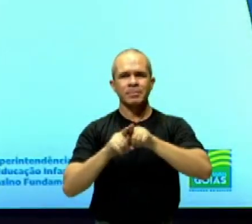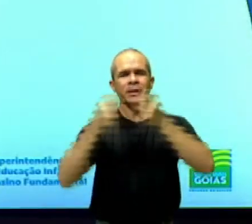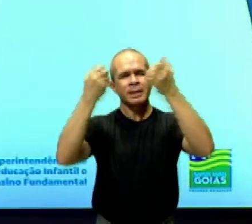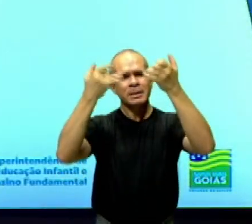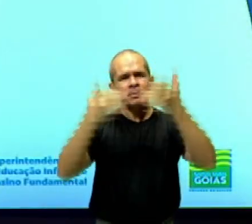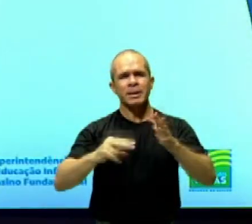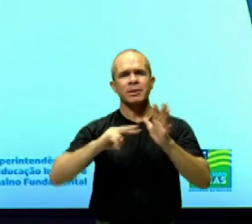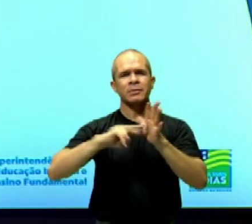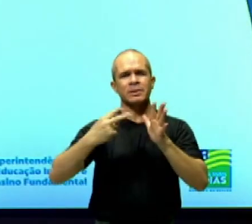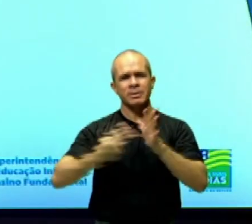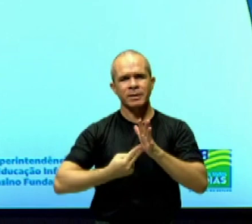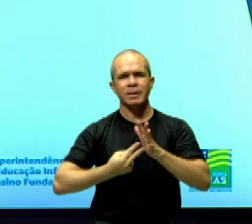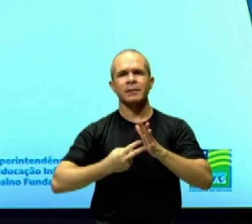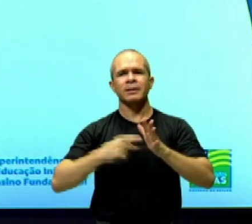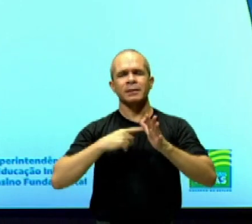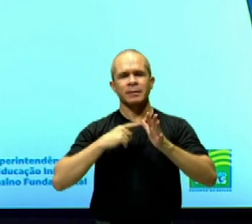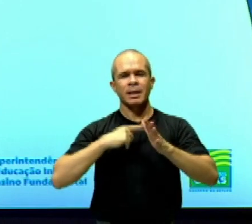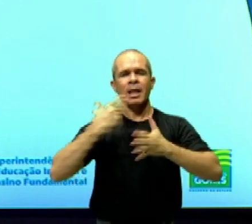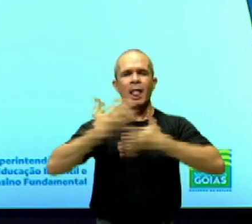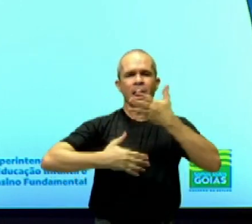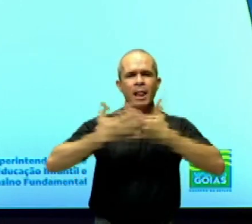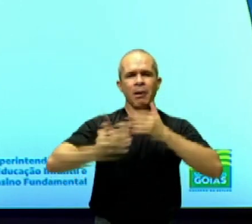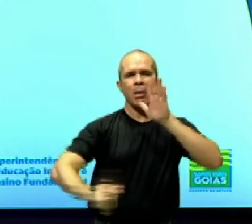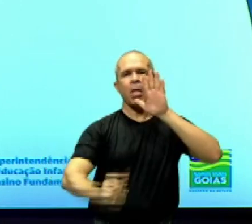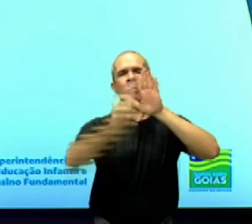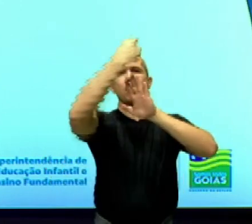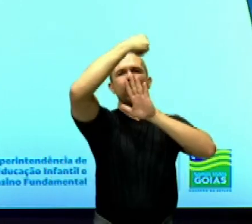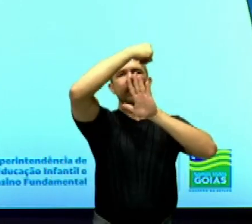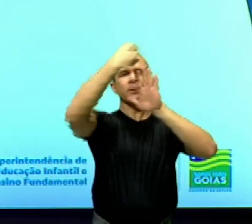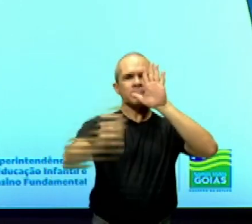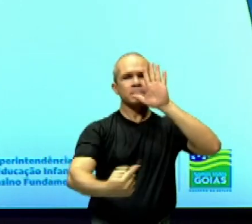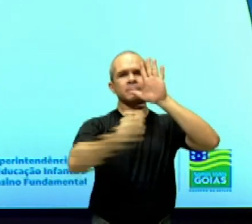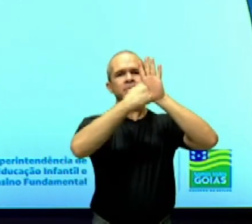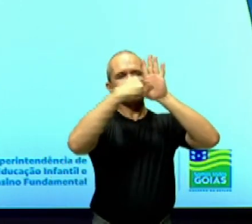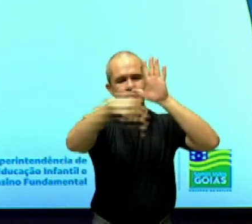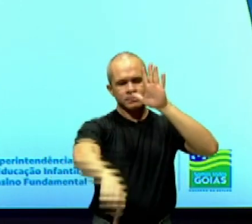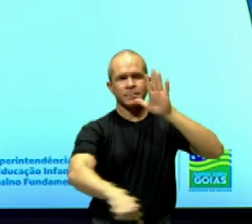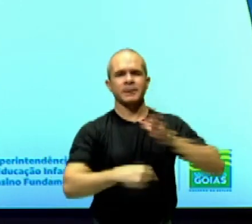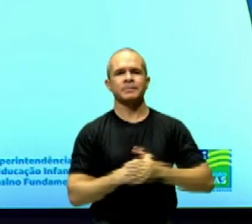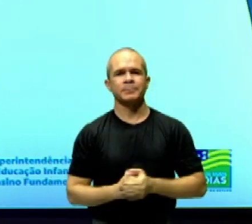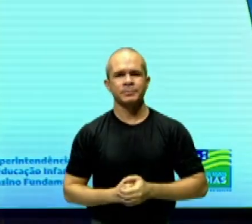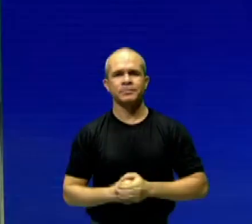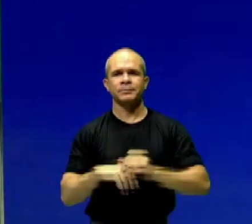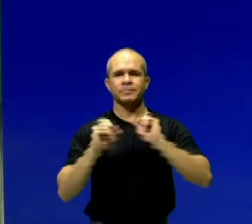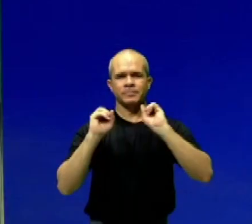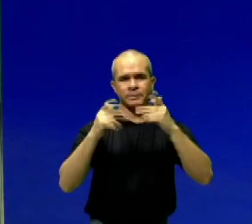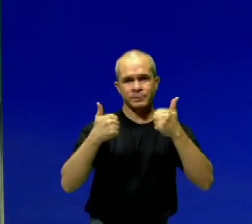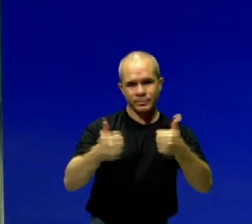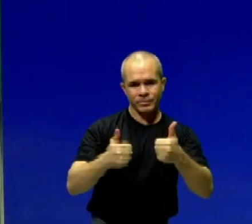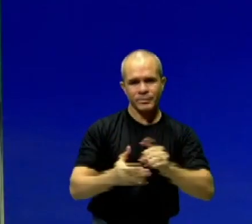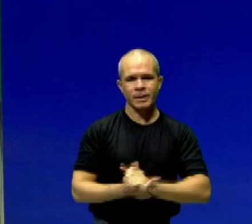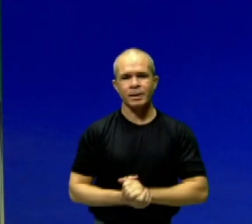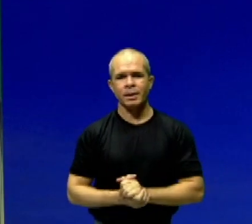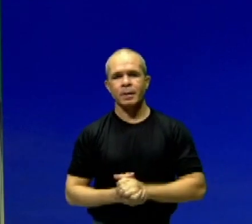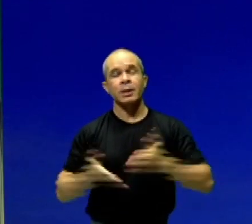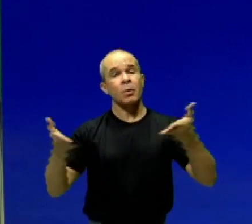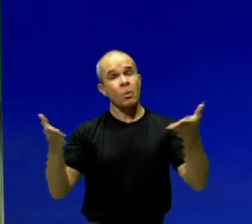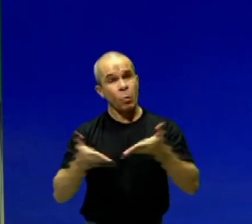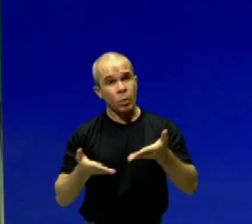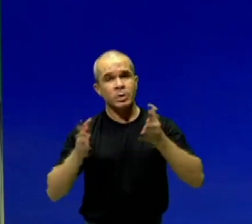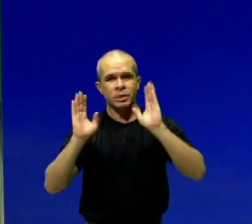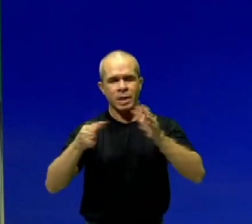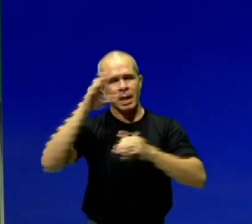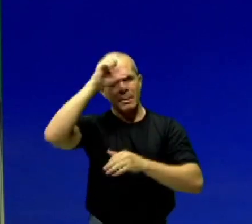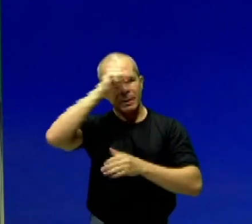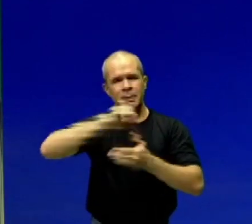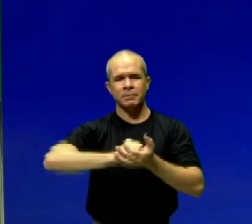to block a spiked ball before it crosses the net. Ok? Bom, gente, o que nós vimos hoje?